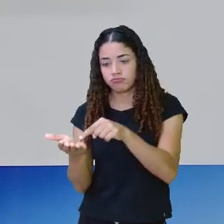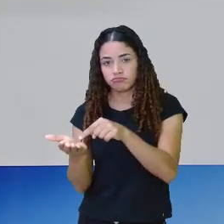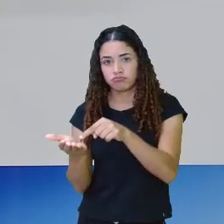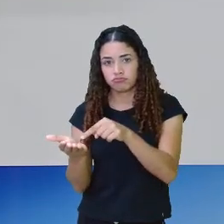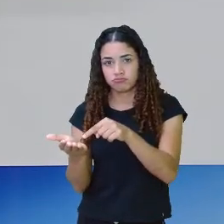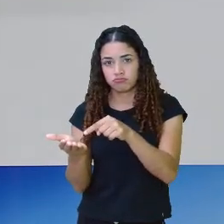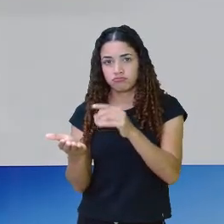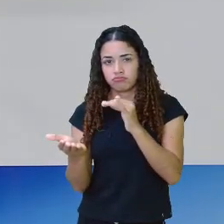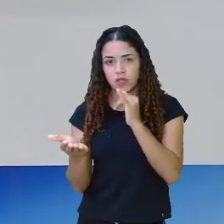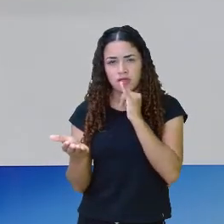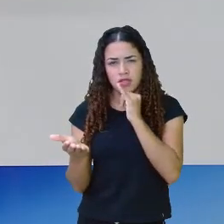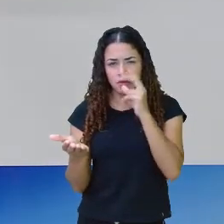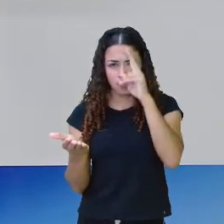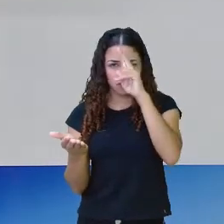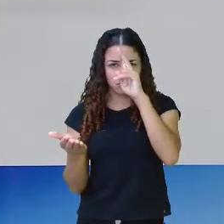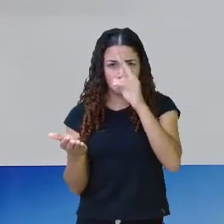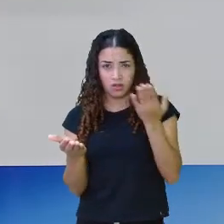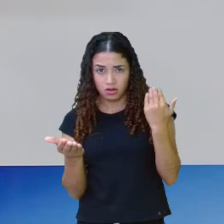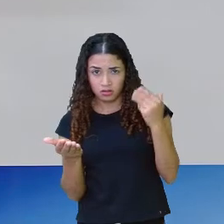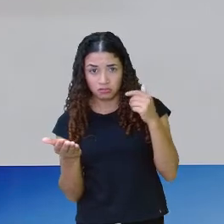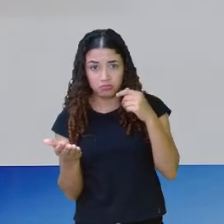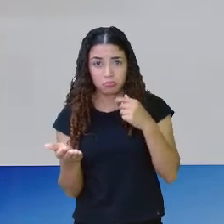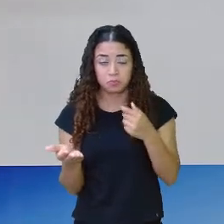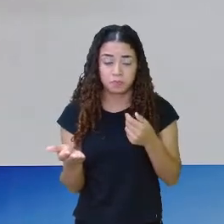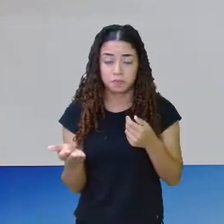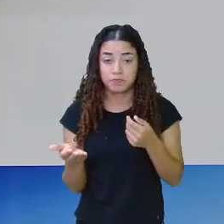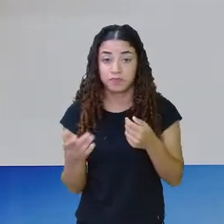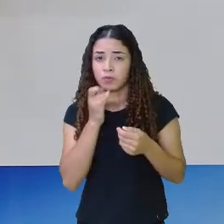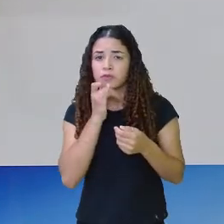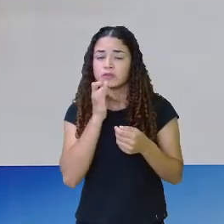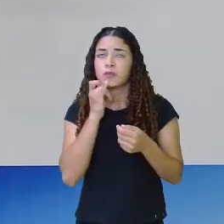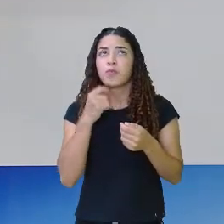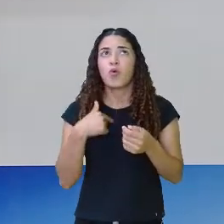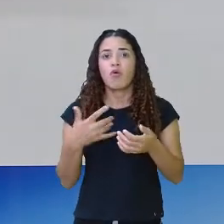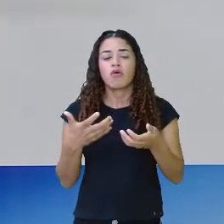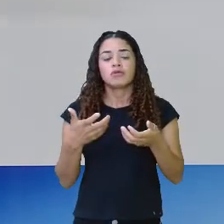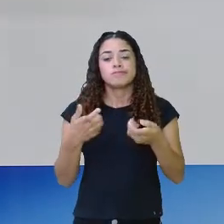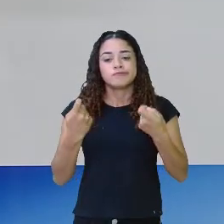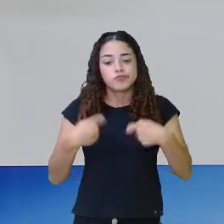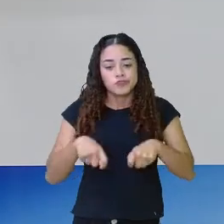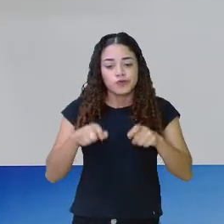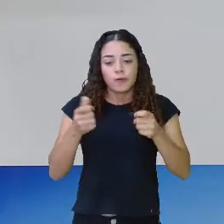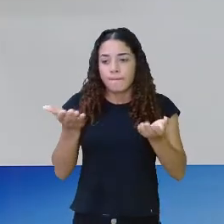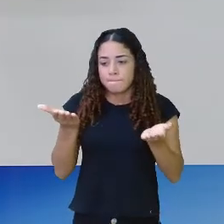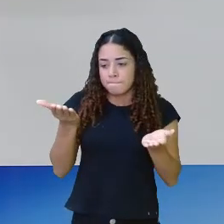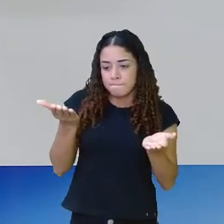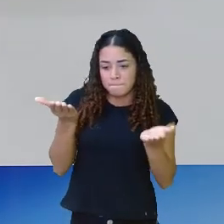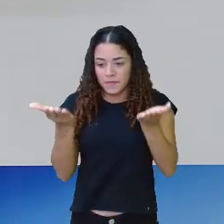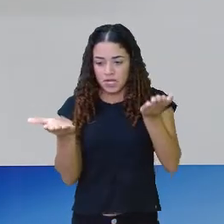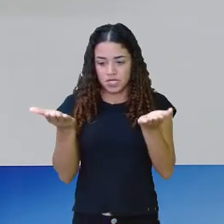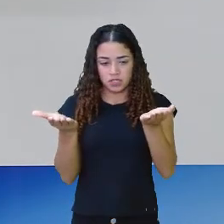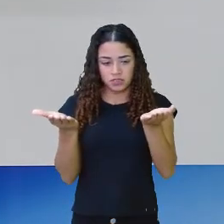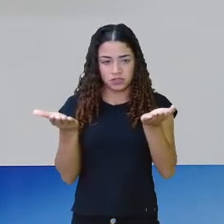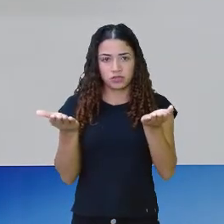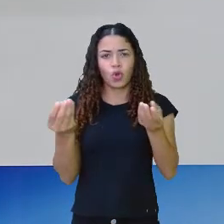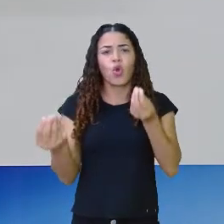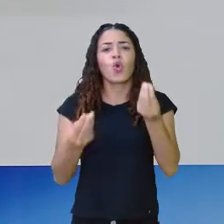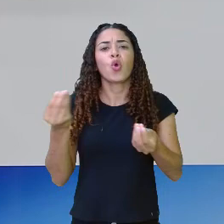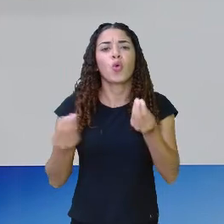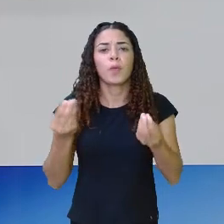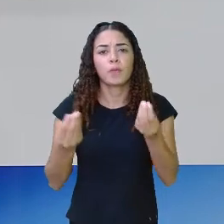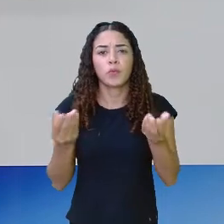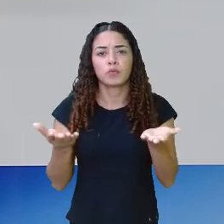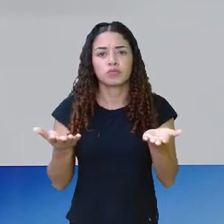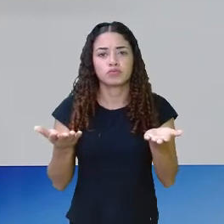da aula. O que é que eu preciso fazer para que essa minha balança volte a ficar em